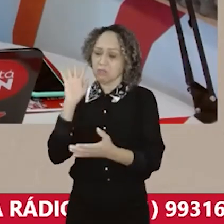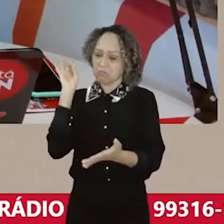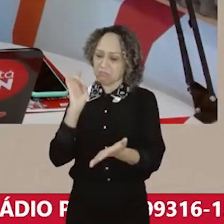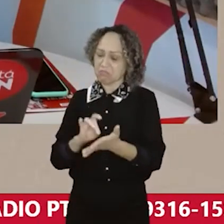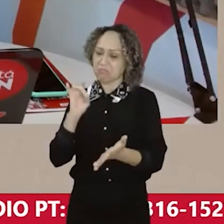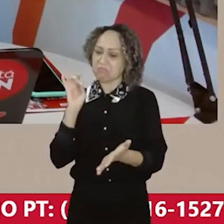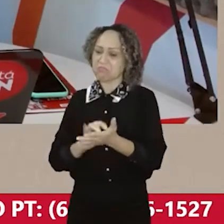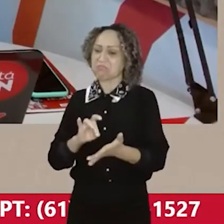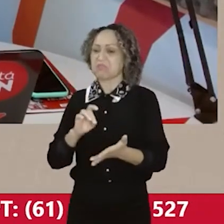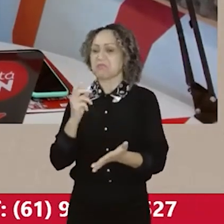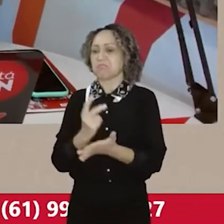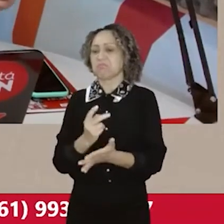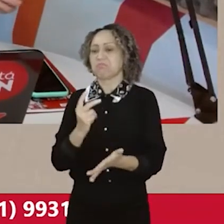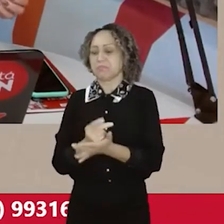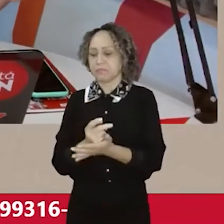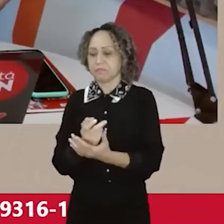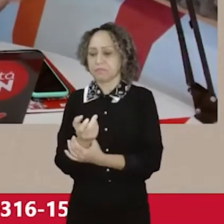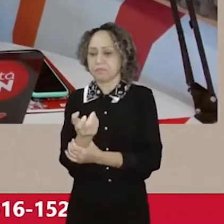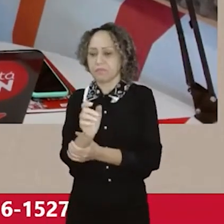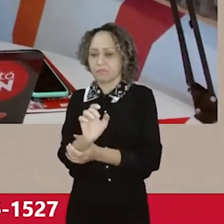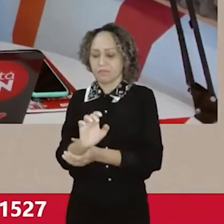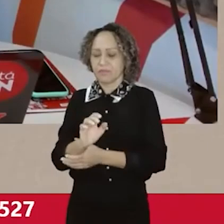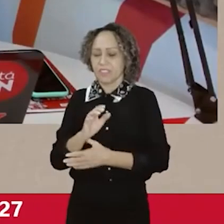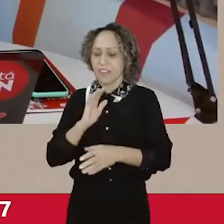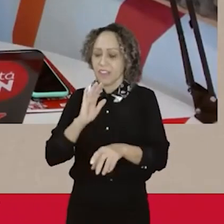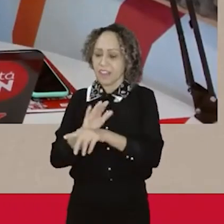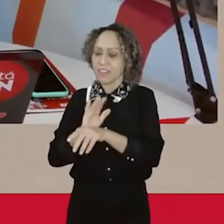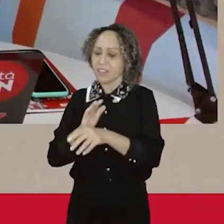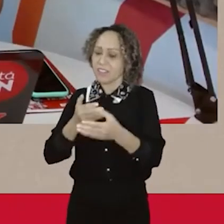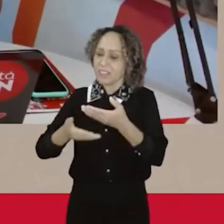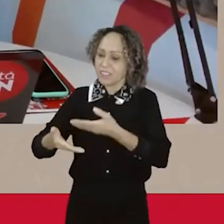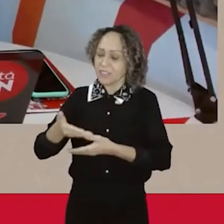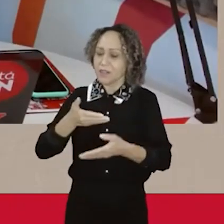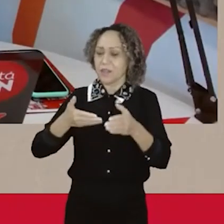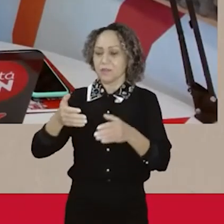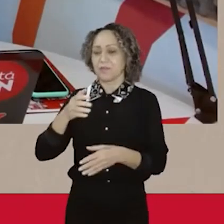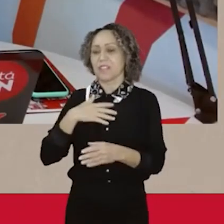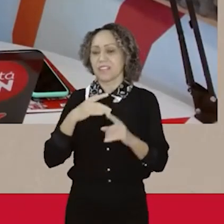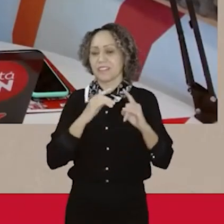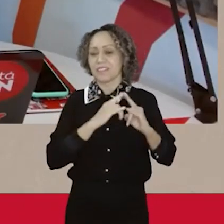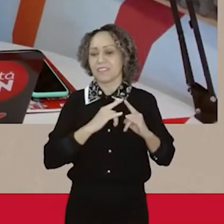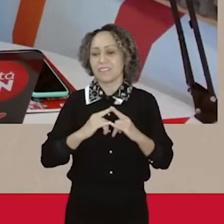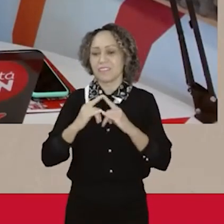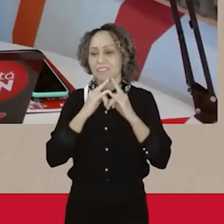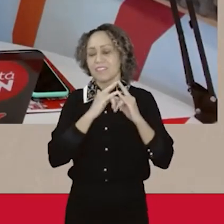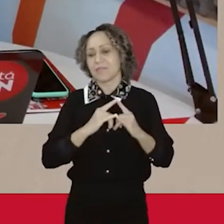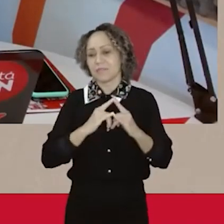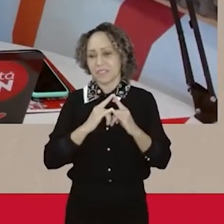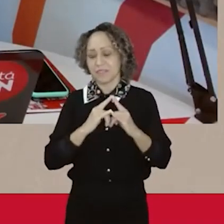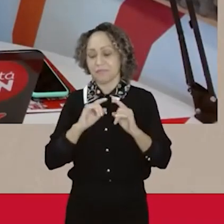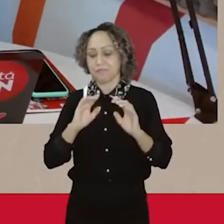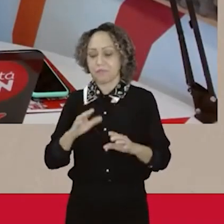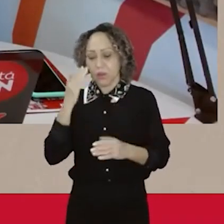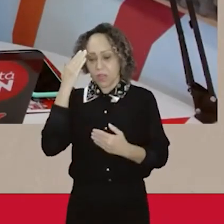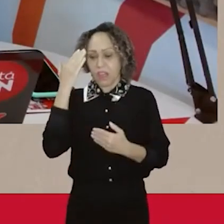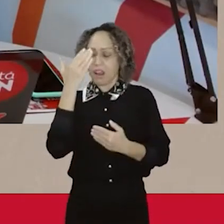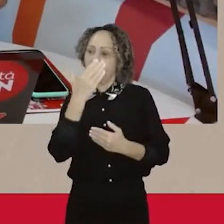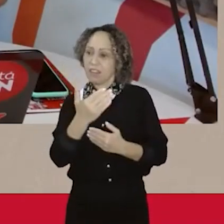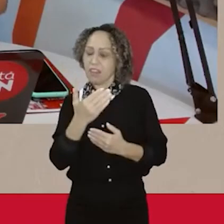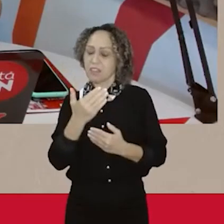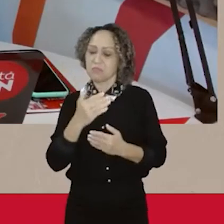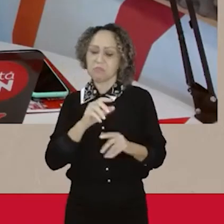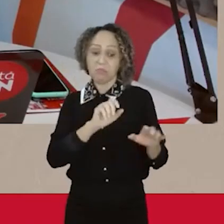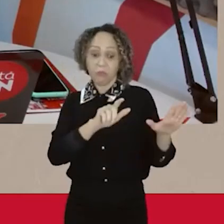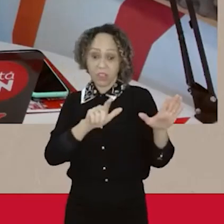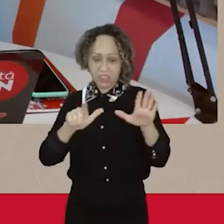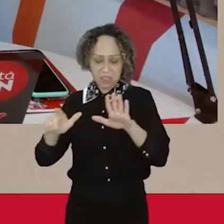companheirada. A alegria é toda nossa, eu que agradeço a participação aqui hoje. É uma semana muito importante para a gente está